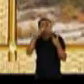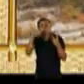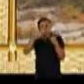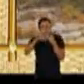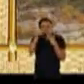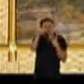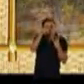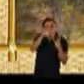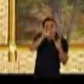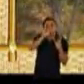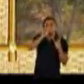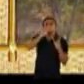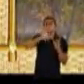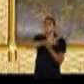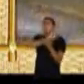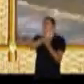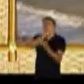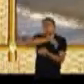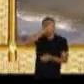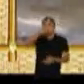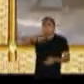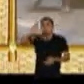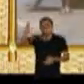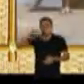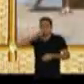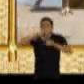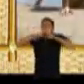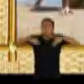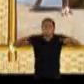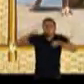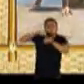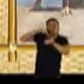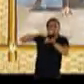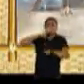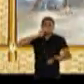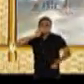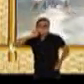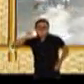sete cidades? E das praias sem a pedra do sal, o Atalaia?